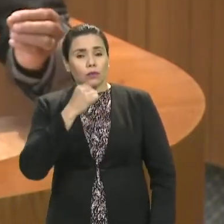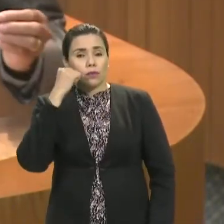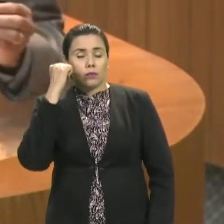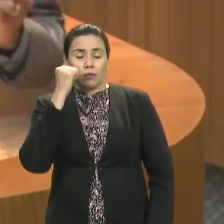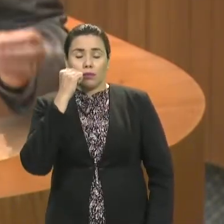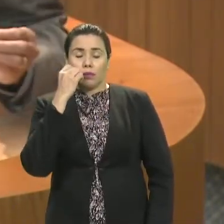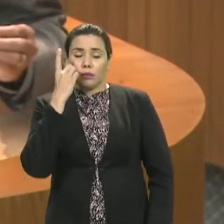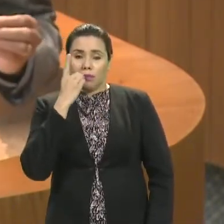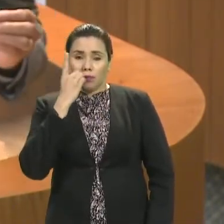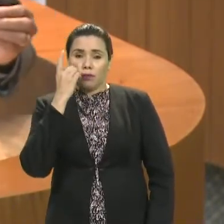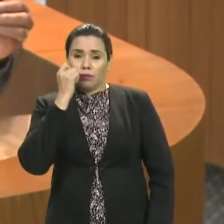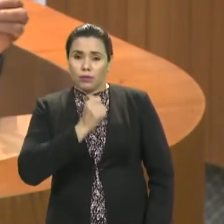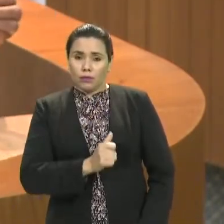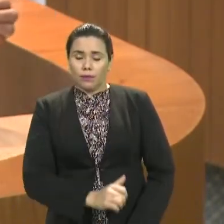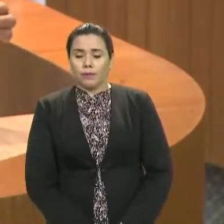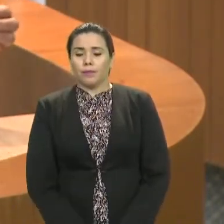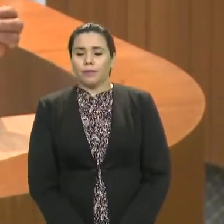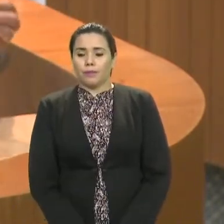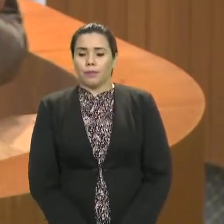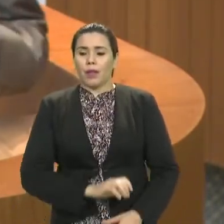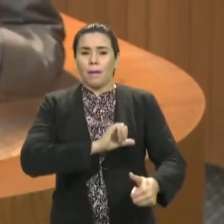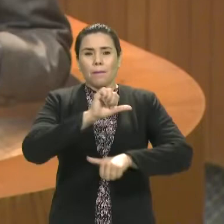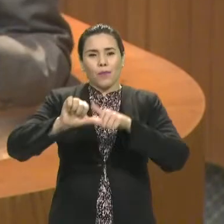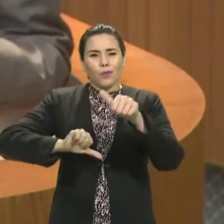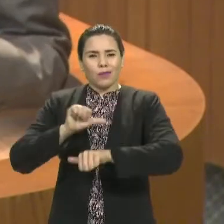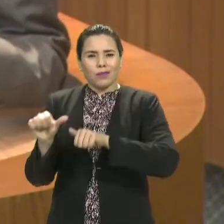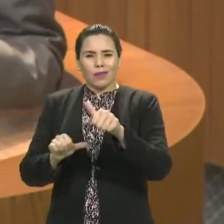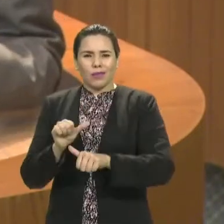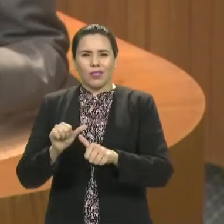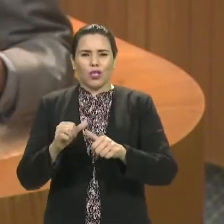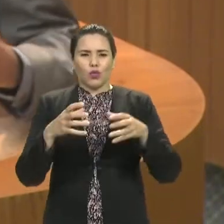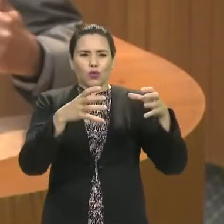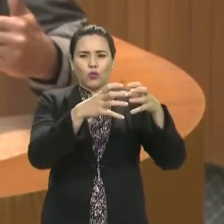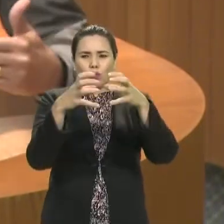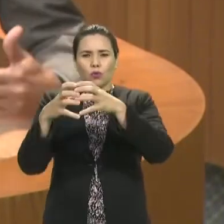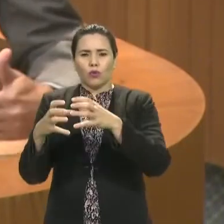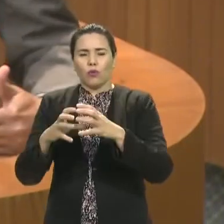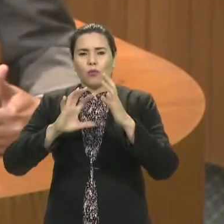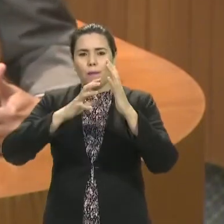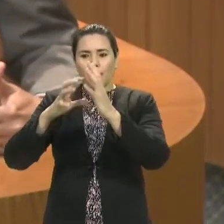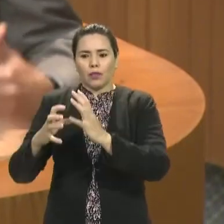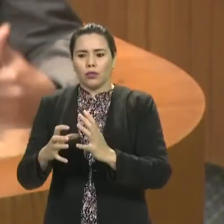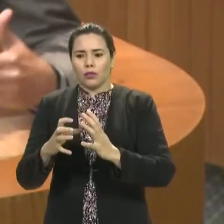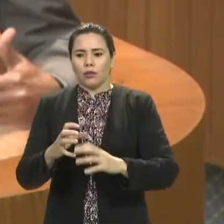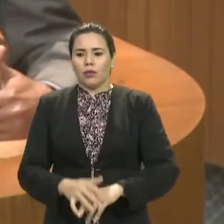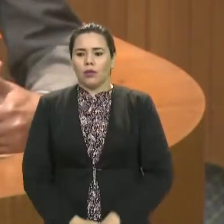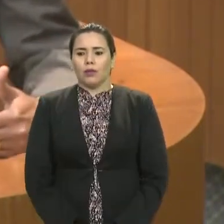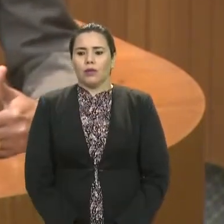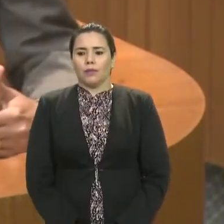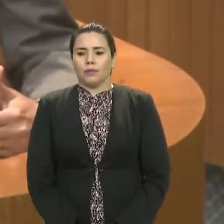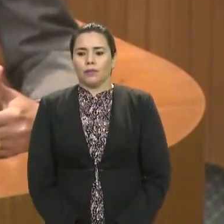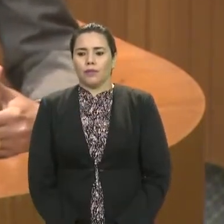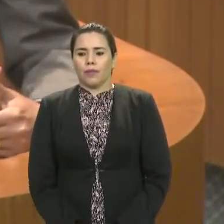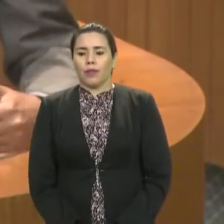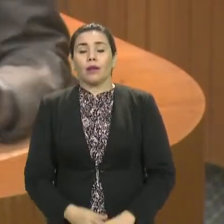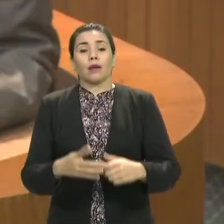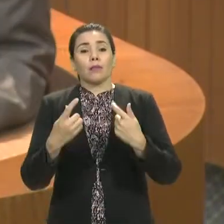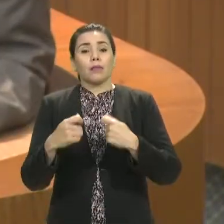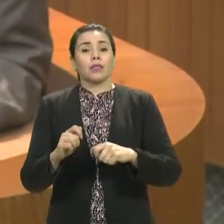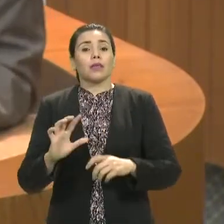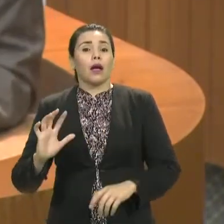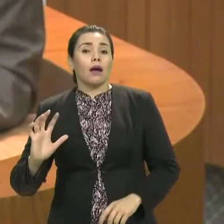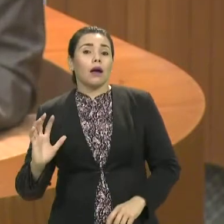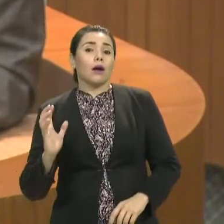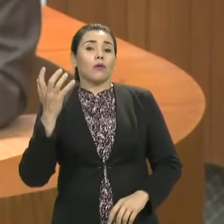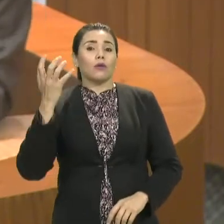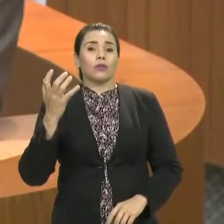alteração de bloco, ela tem que se dar na legislatura, numa legislatura, para